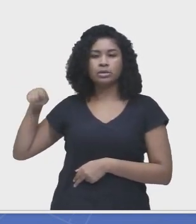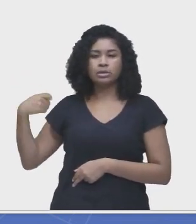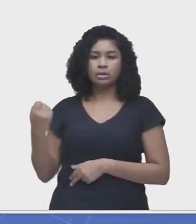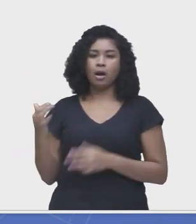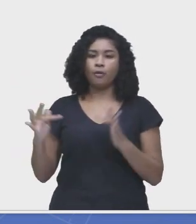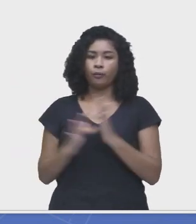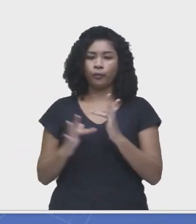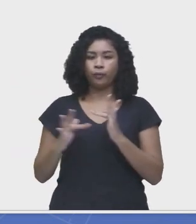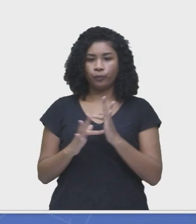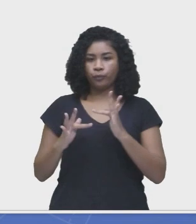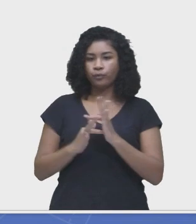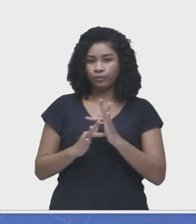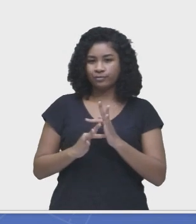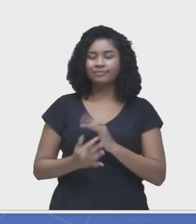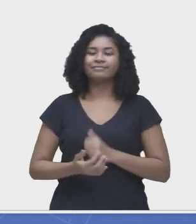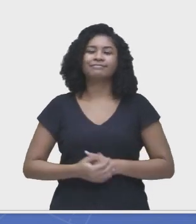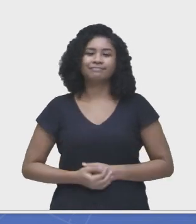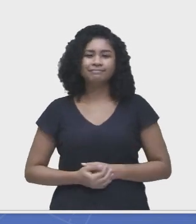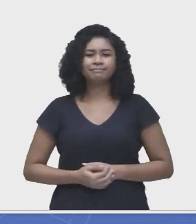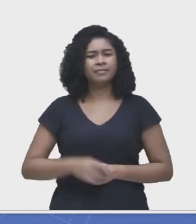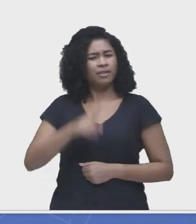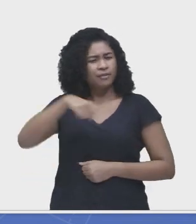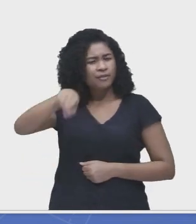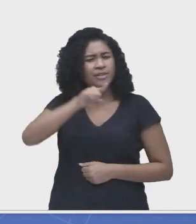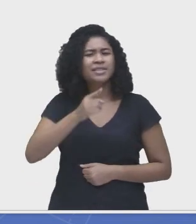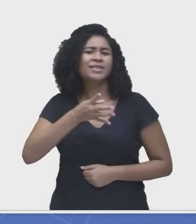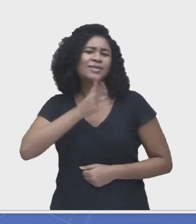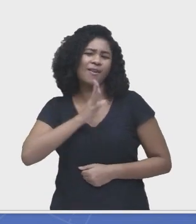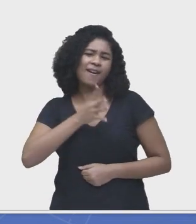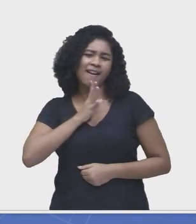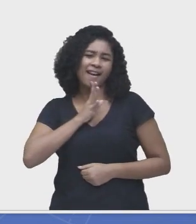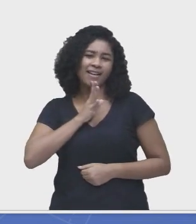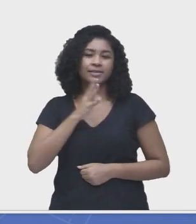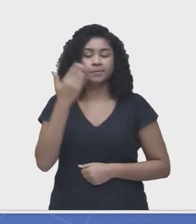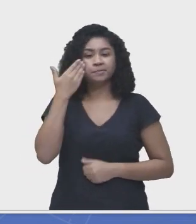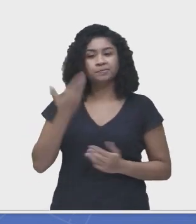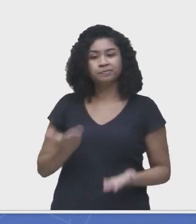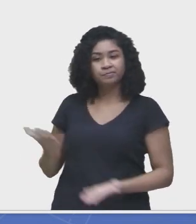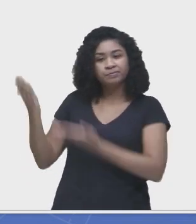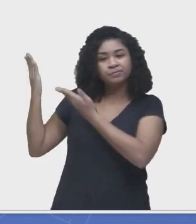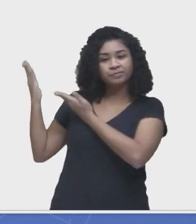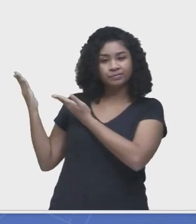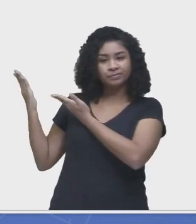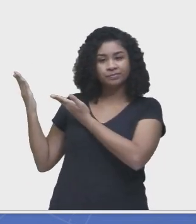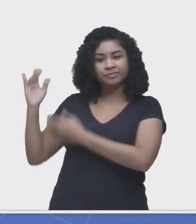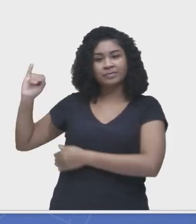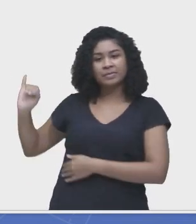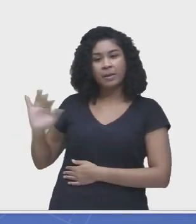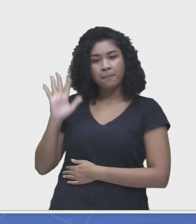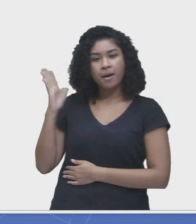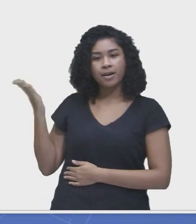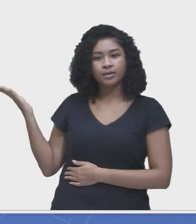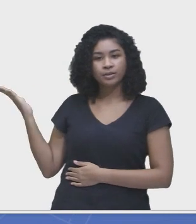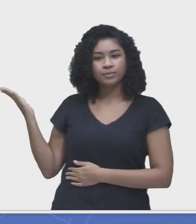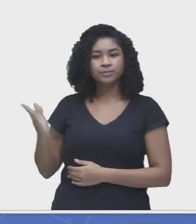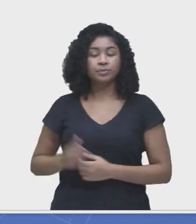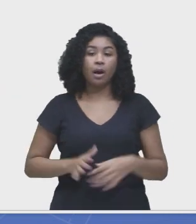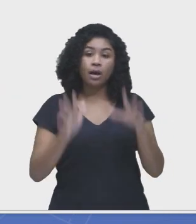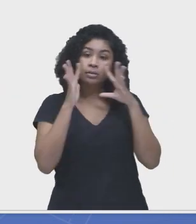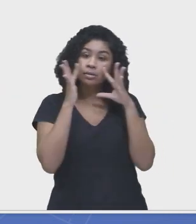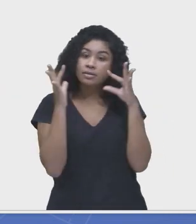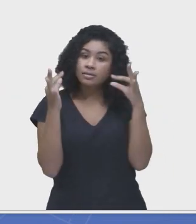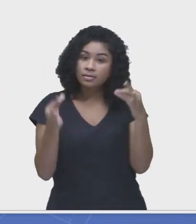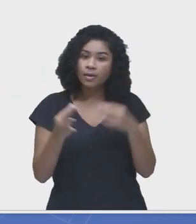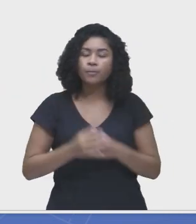porque nós temos muito dos fenícios também na nossa vida. Vamos ver aí? A primeira coisa que eu trouxe para vocês, gente, atenção, foi